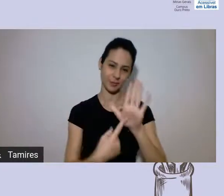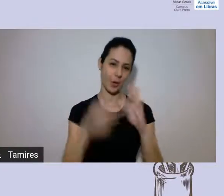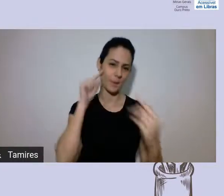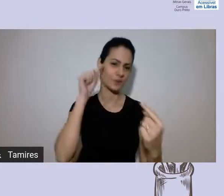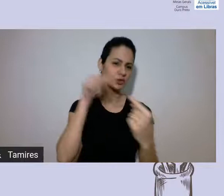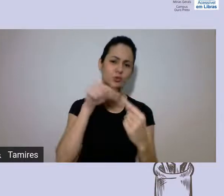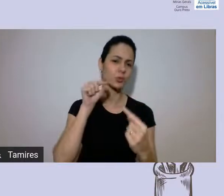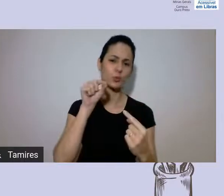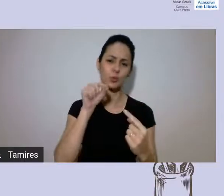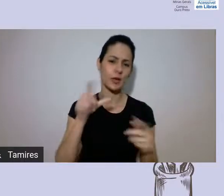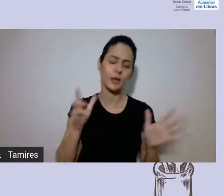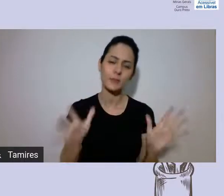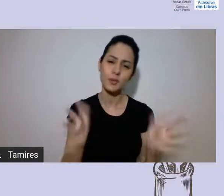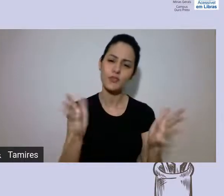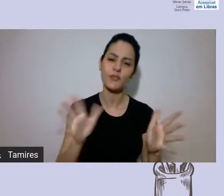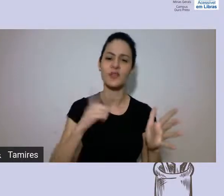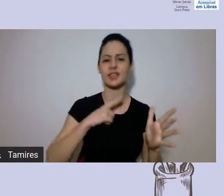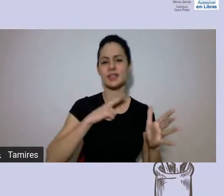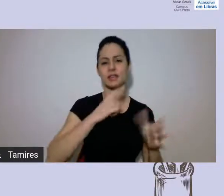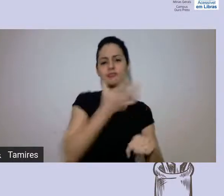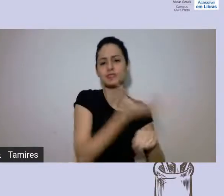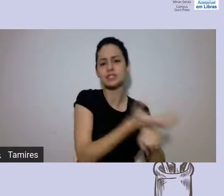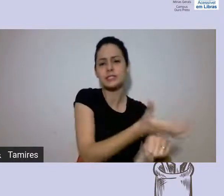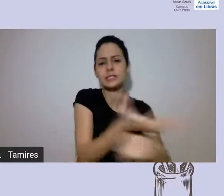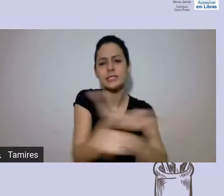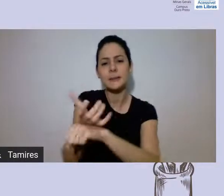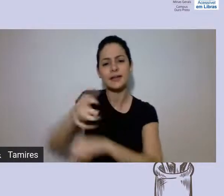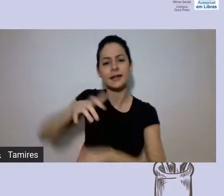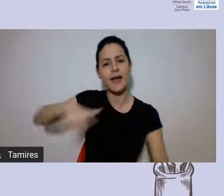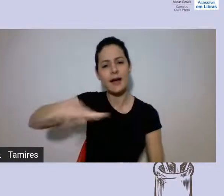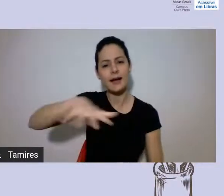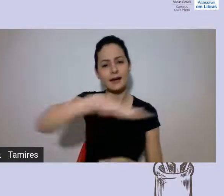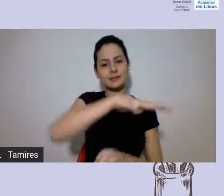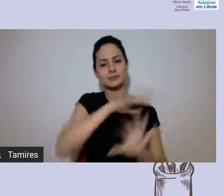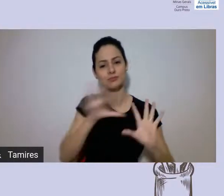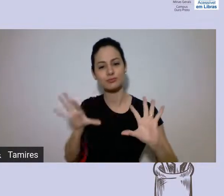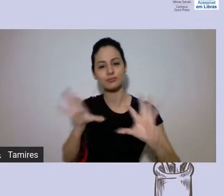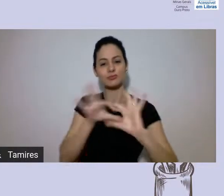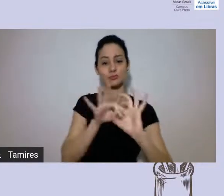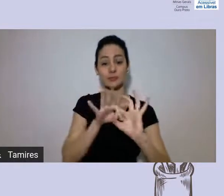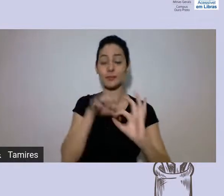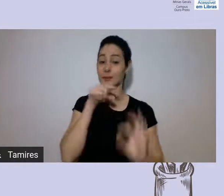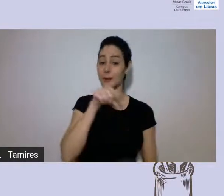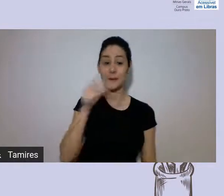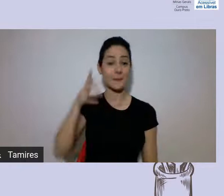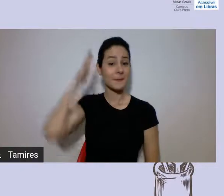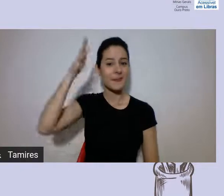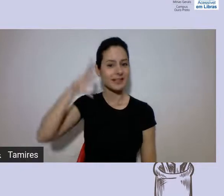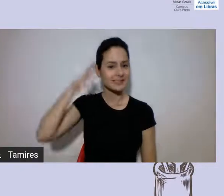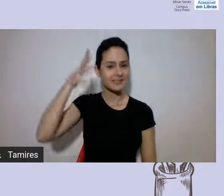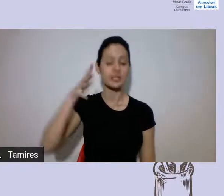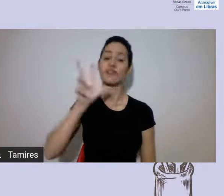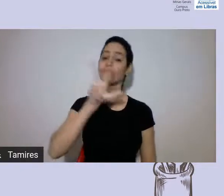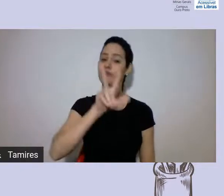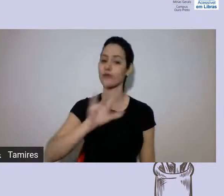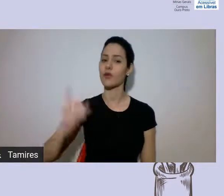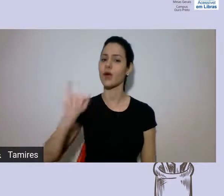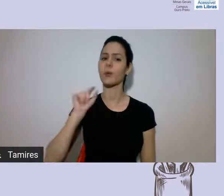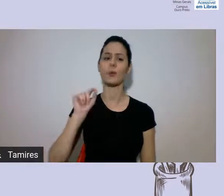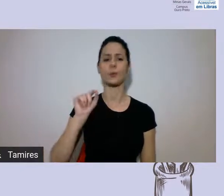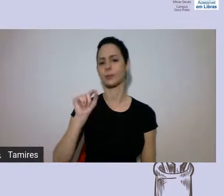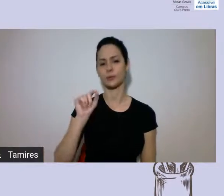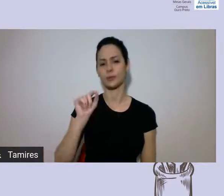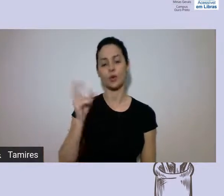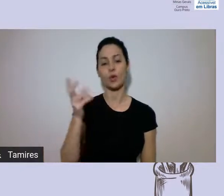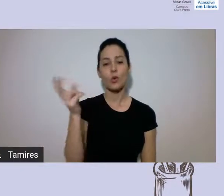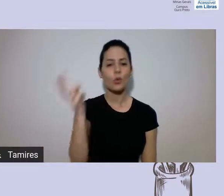promover a interdisciplinaridade entre as áreas, e os palestrantes, eles irão abordar as